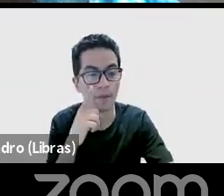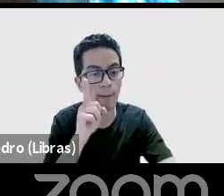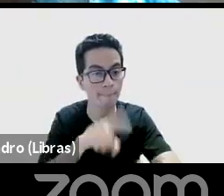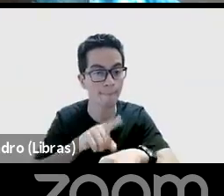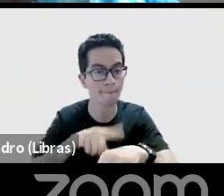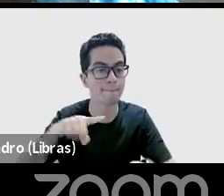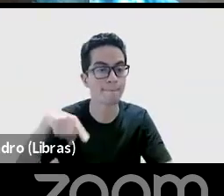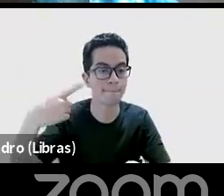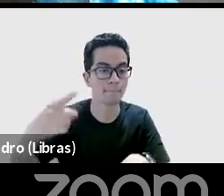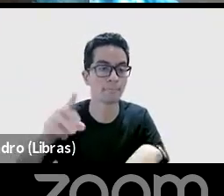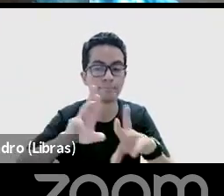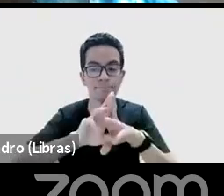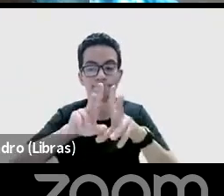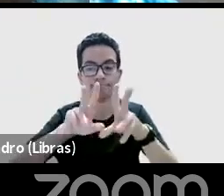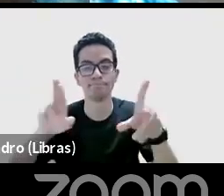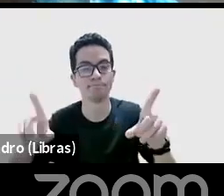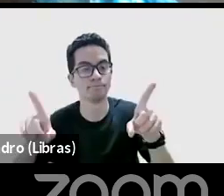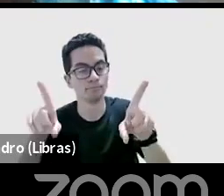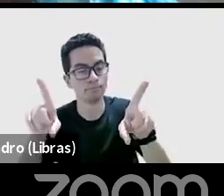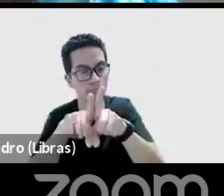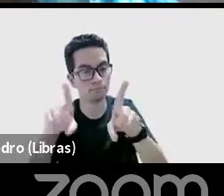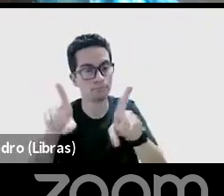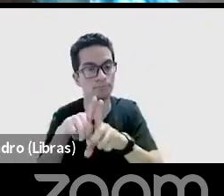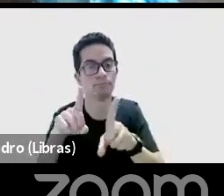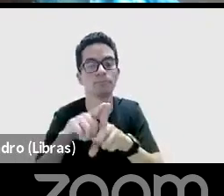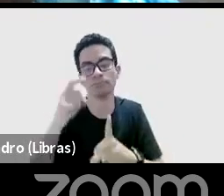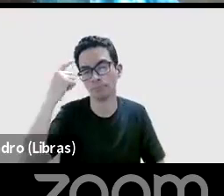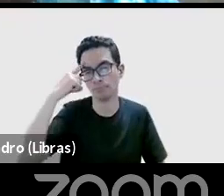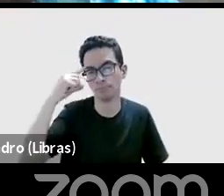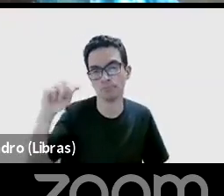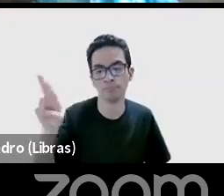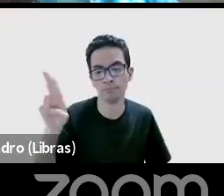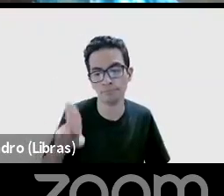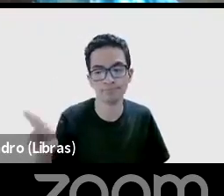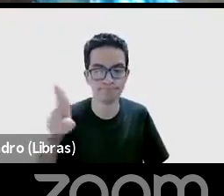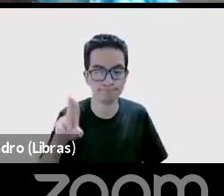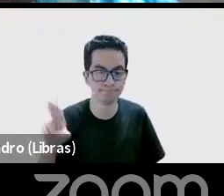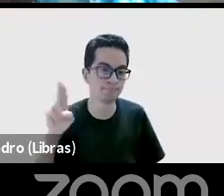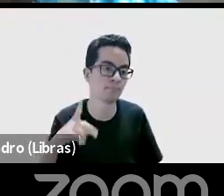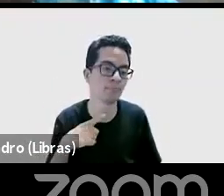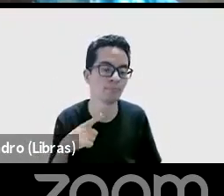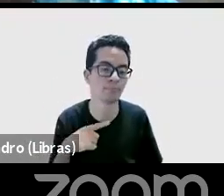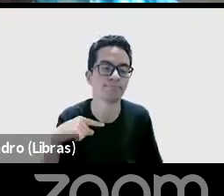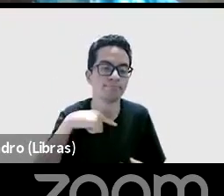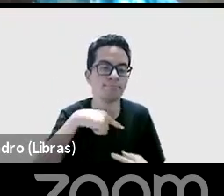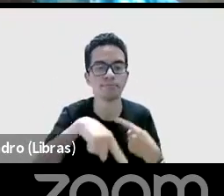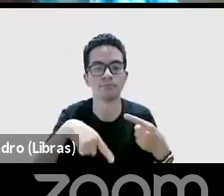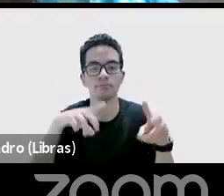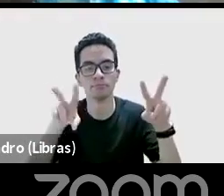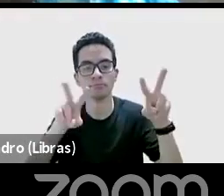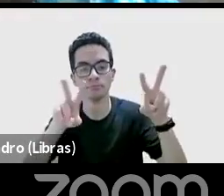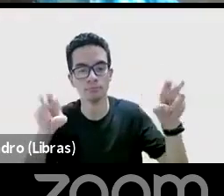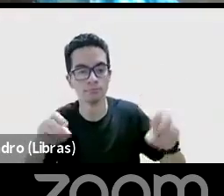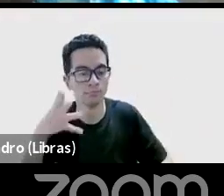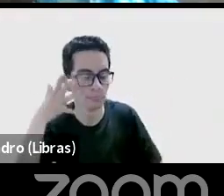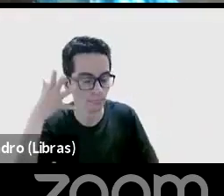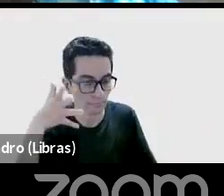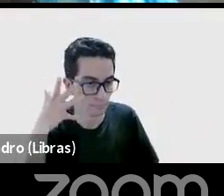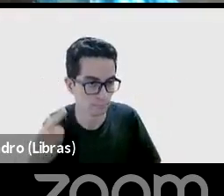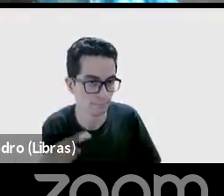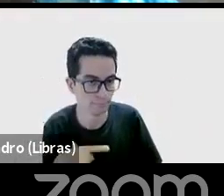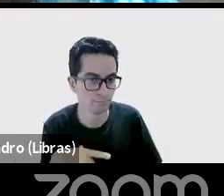quando a gente olha para esses funcionamentos, né, da circulação dos termos, dos discursos, há